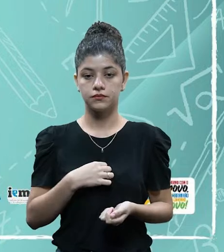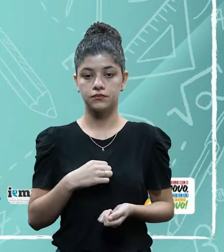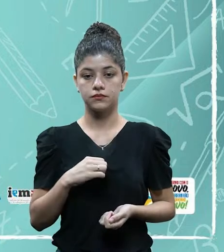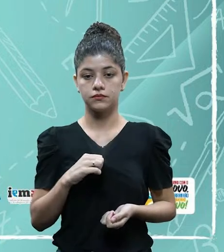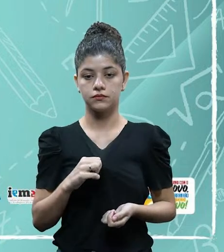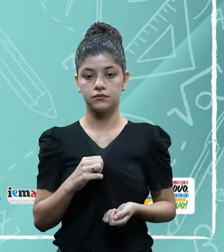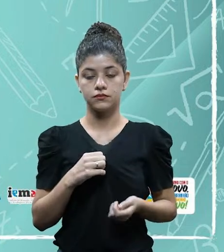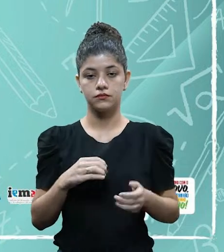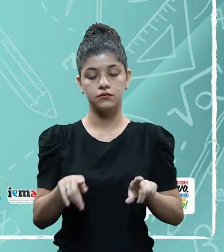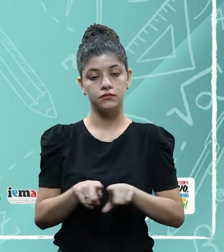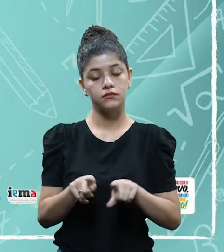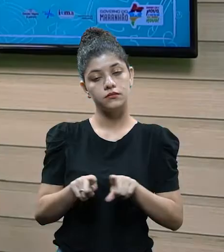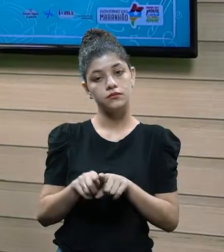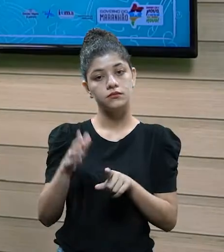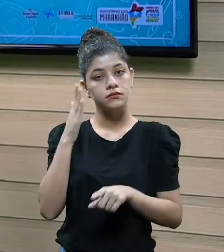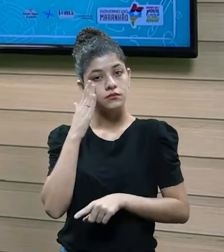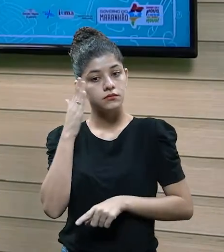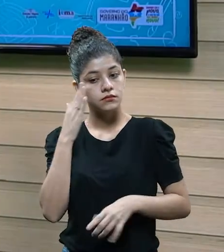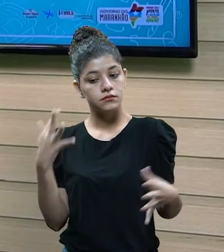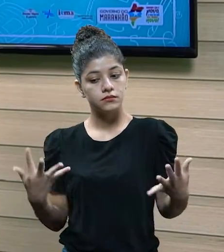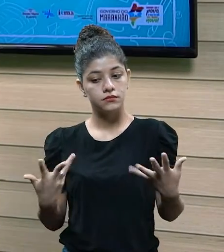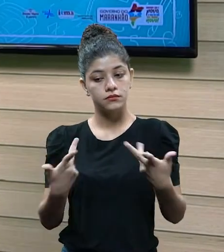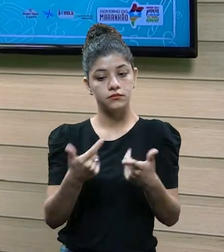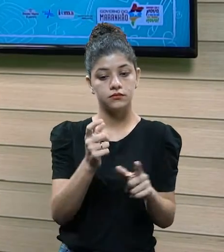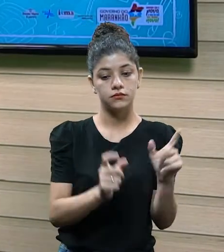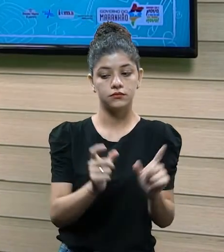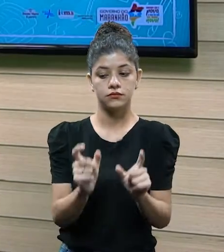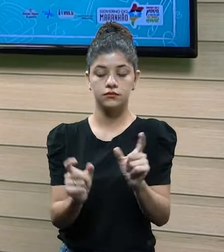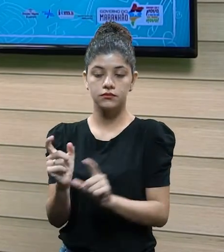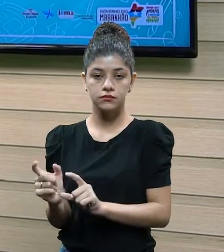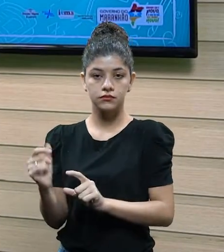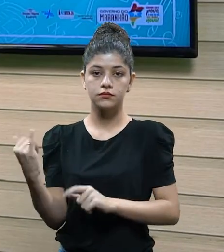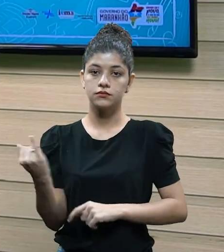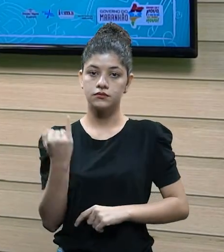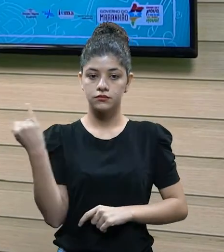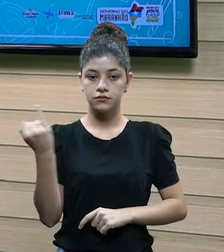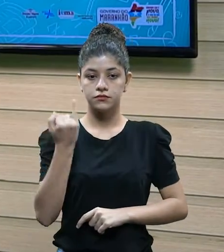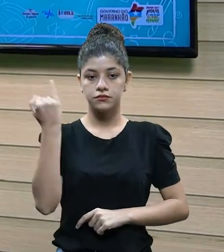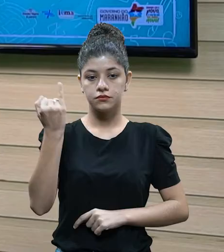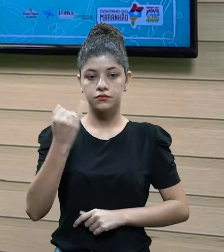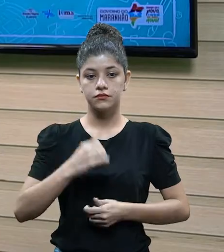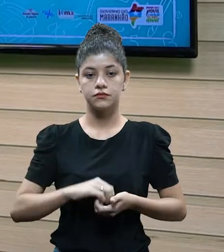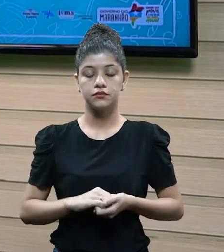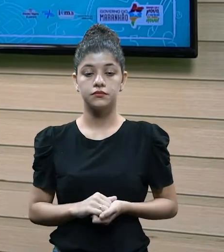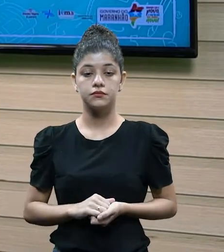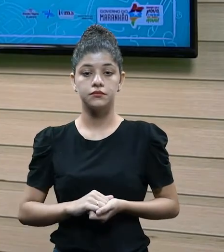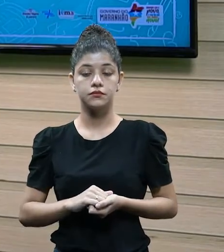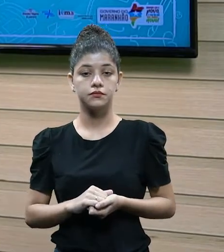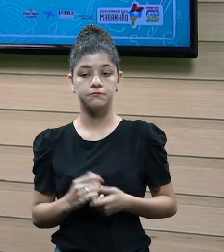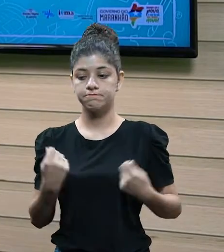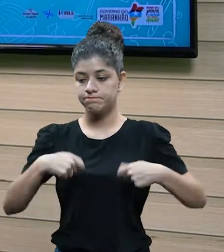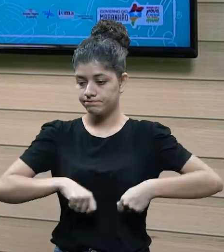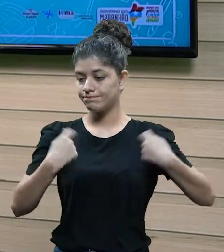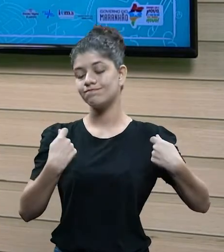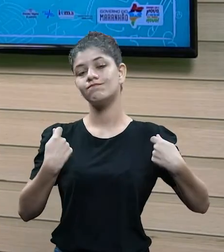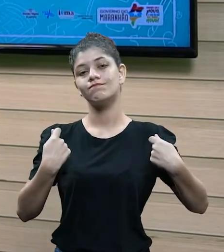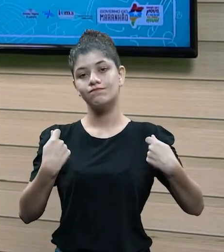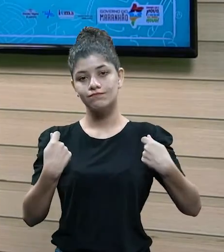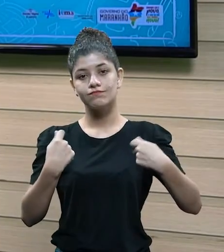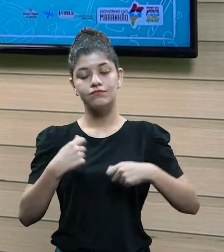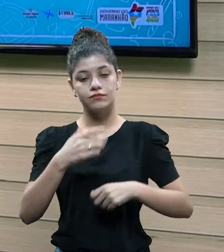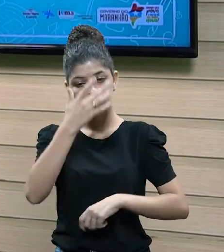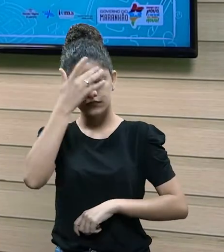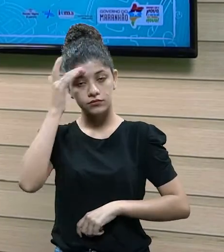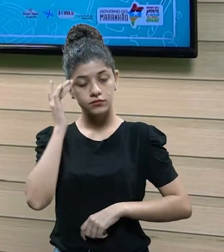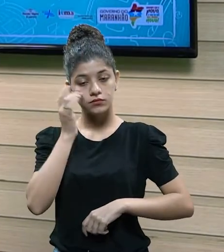Entenda as habilidades dos funcionários. É muito importante entender as habilidades dos funcionários. É praticamente impossível que um profissional